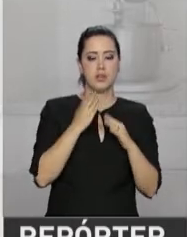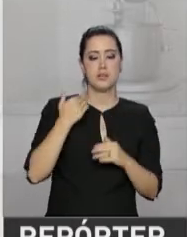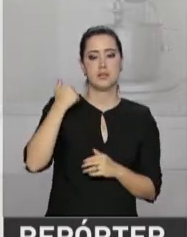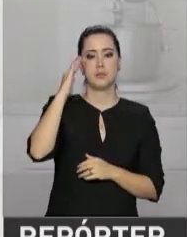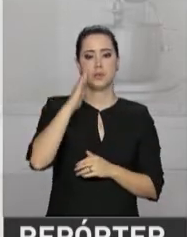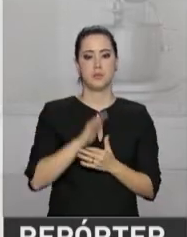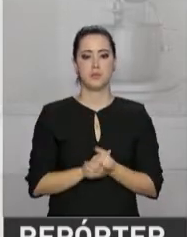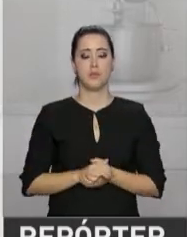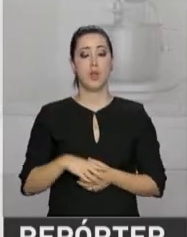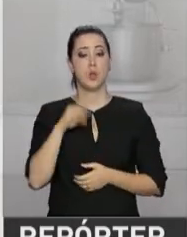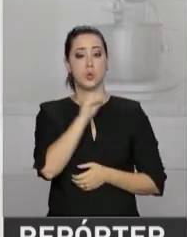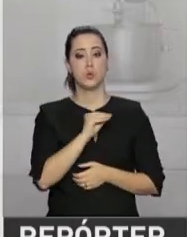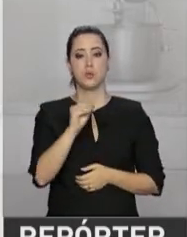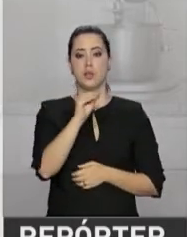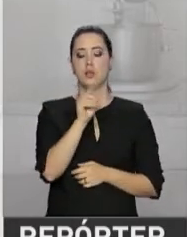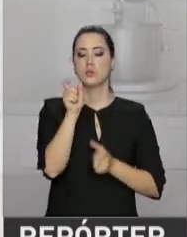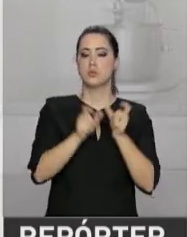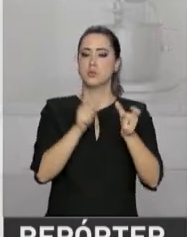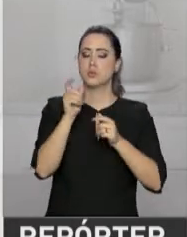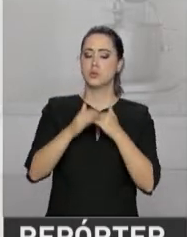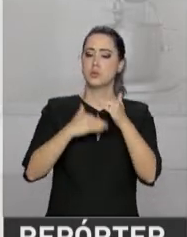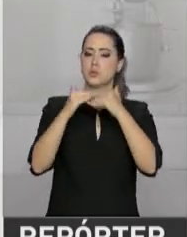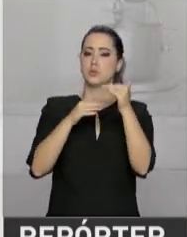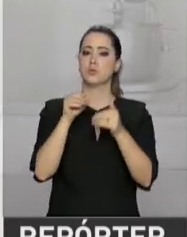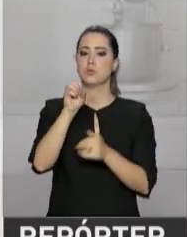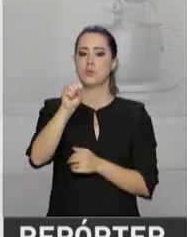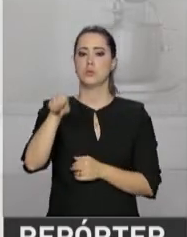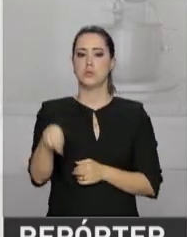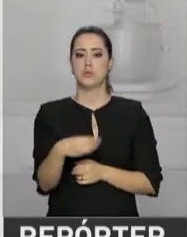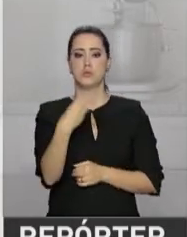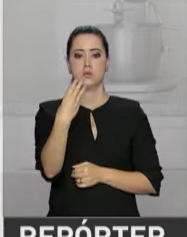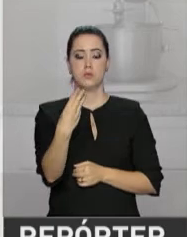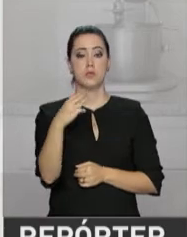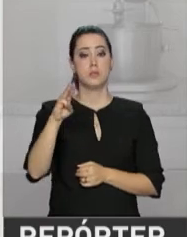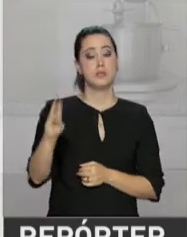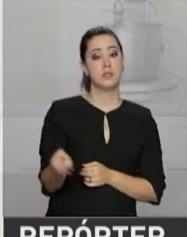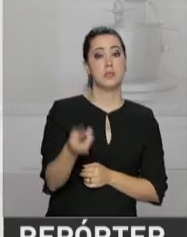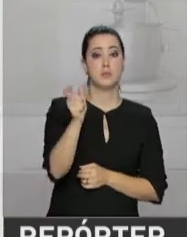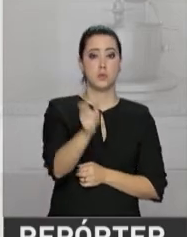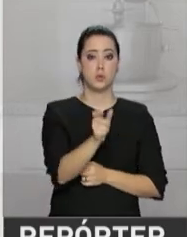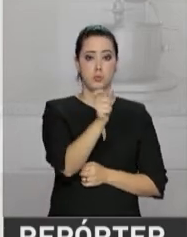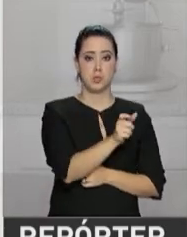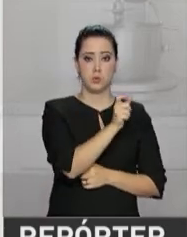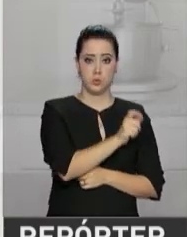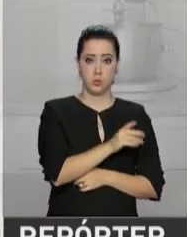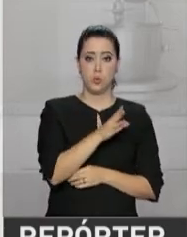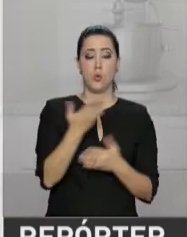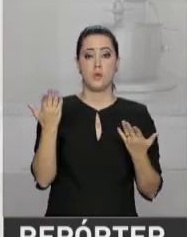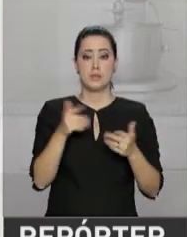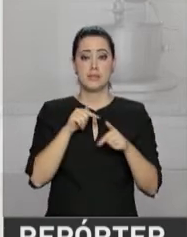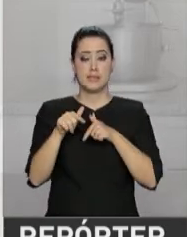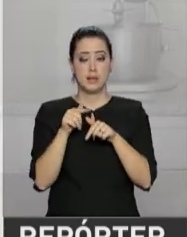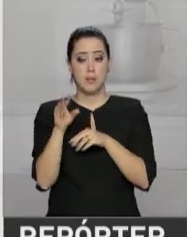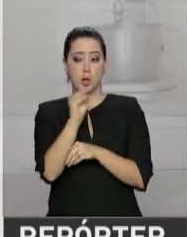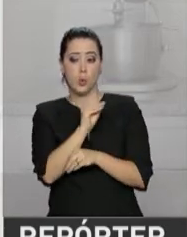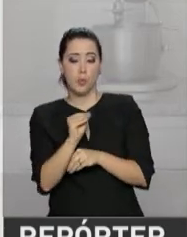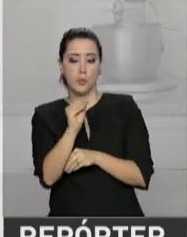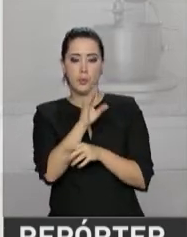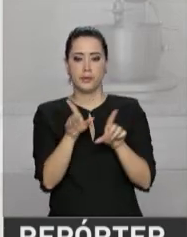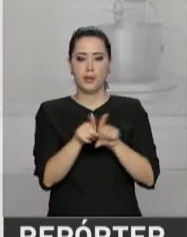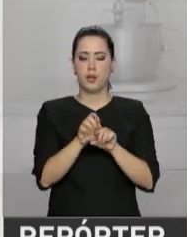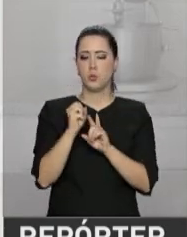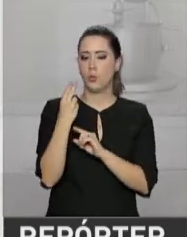de cuidados de pessoas um aumento de 8 milhões de cuidadores de outros moradores do domicílio ou parentes entre